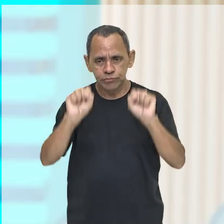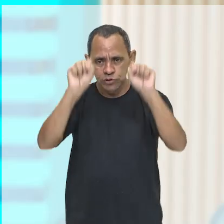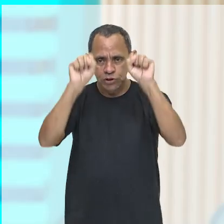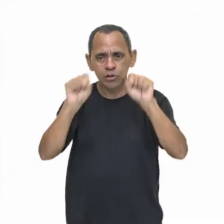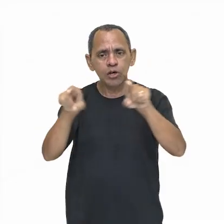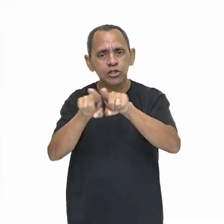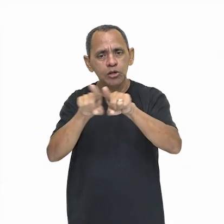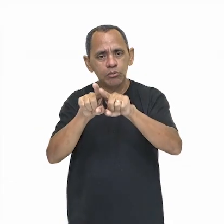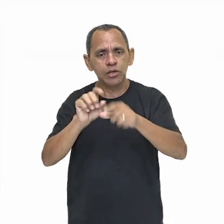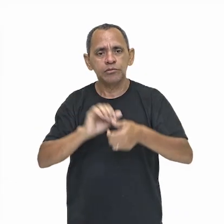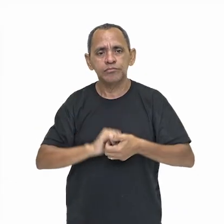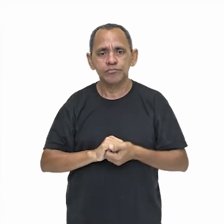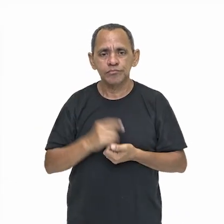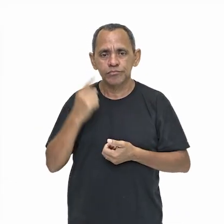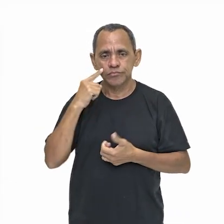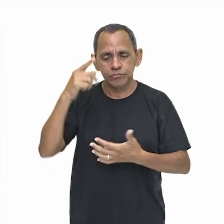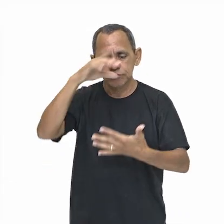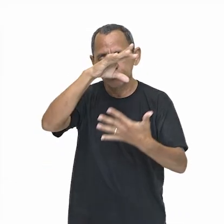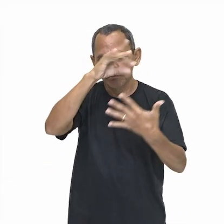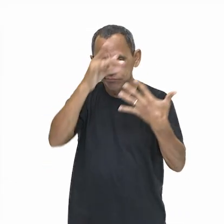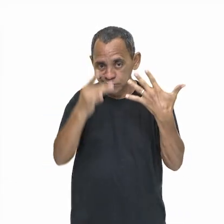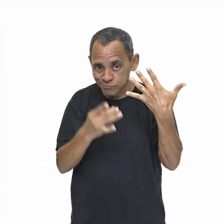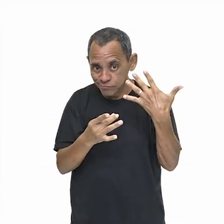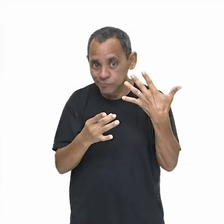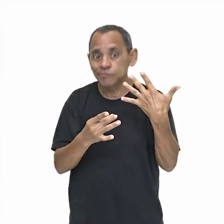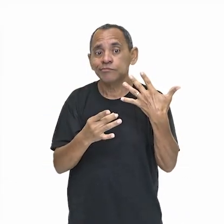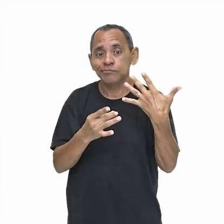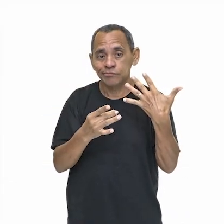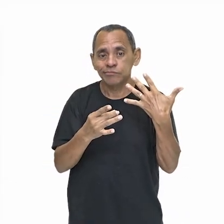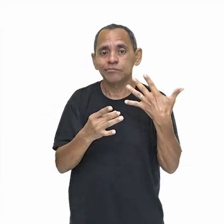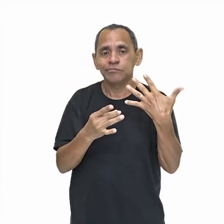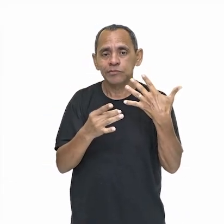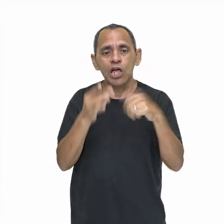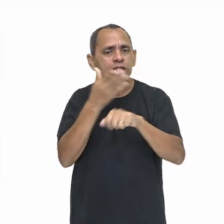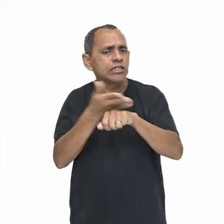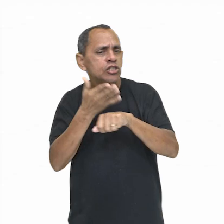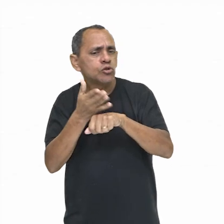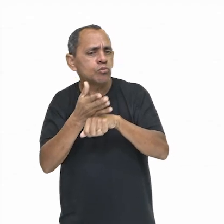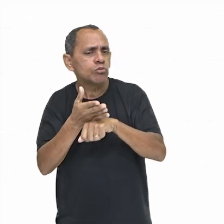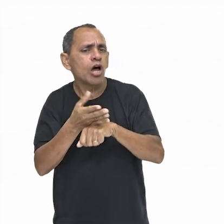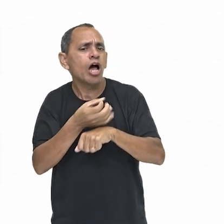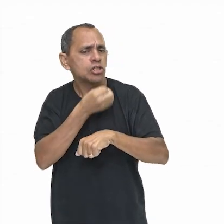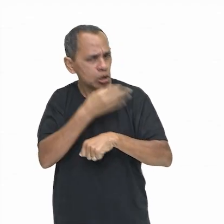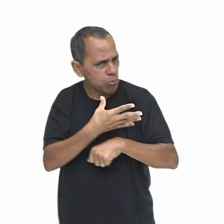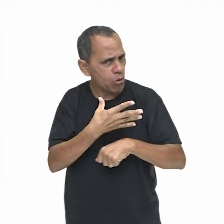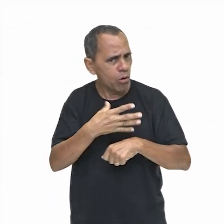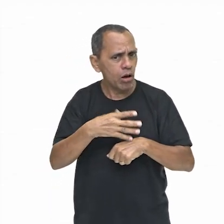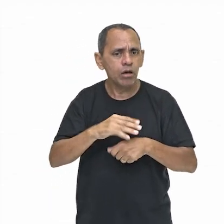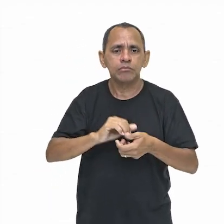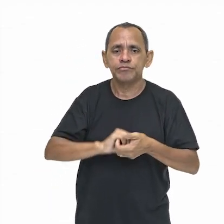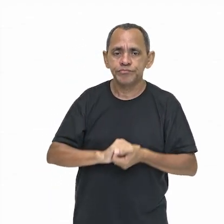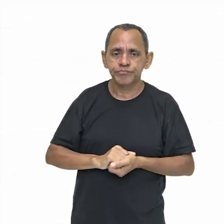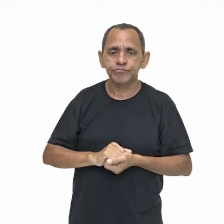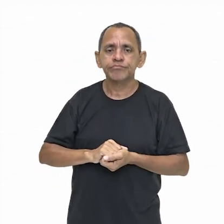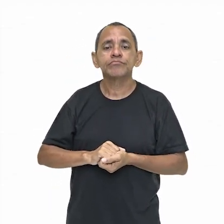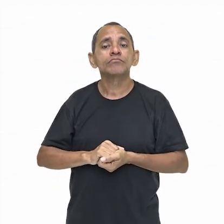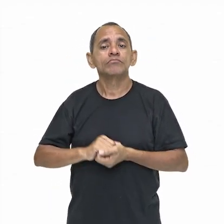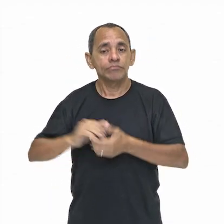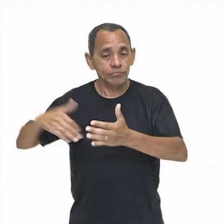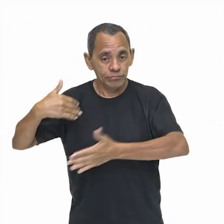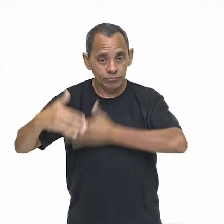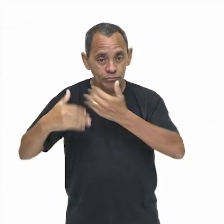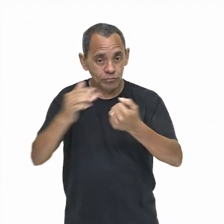também. Quais são os benefícios de quem pratica a calistenia regularmente? Desenvolvimento da